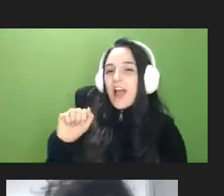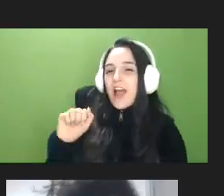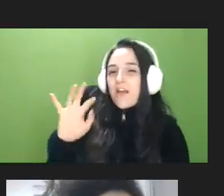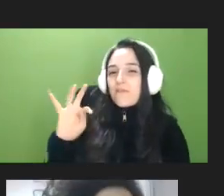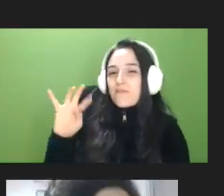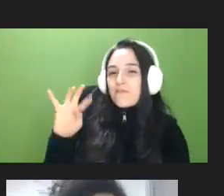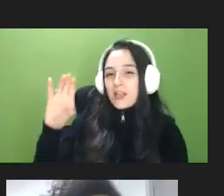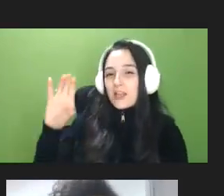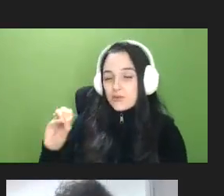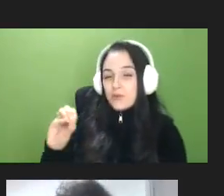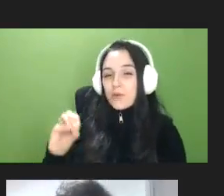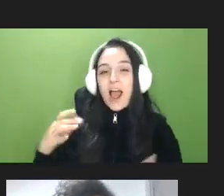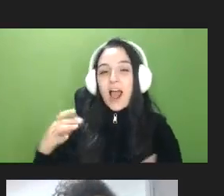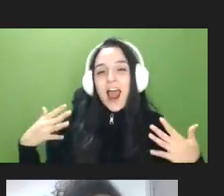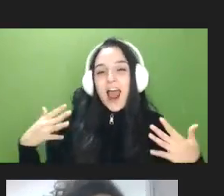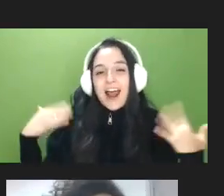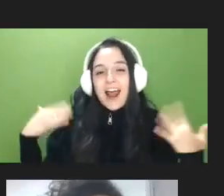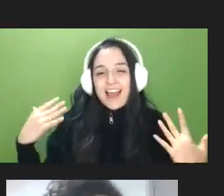ver com o tema.